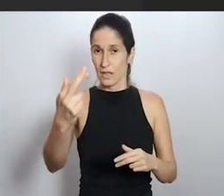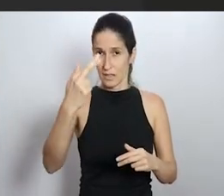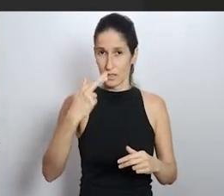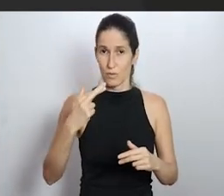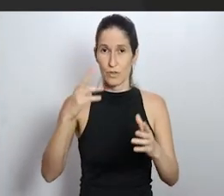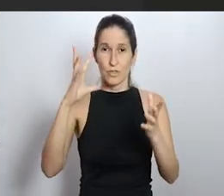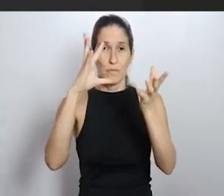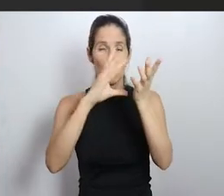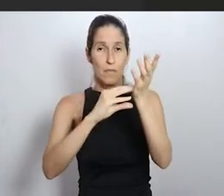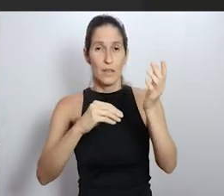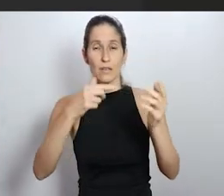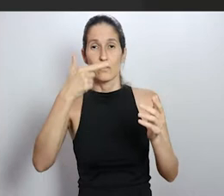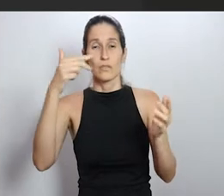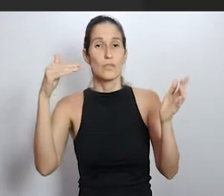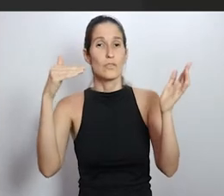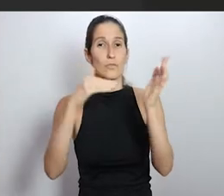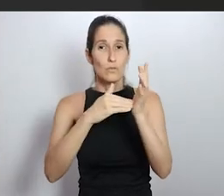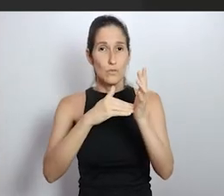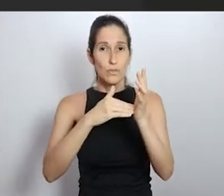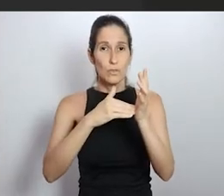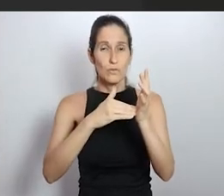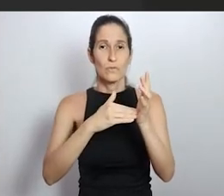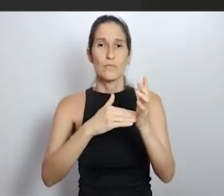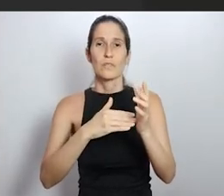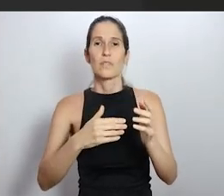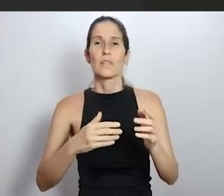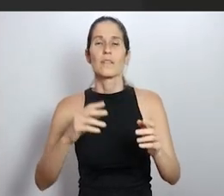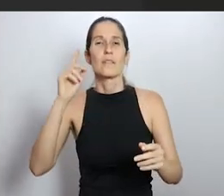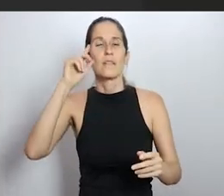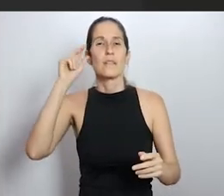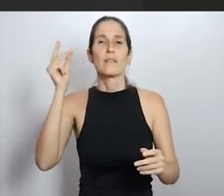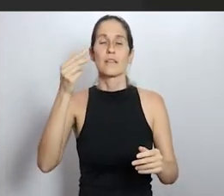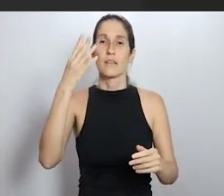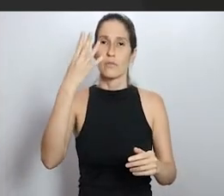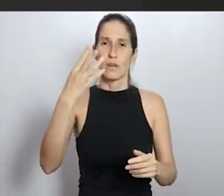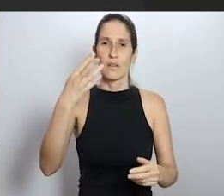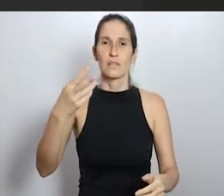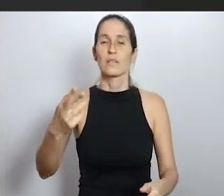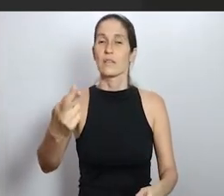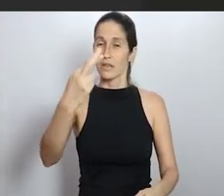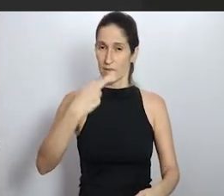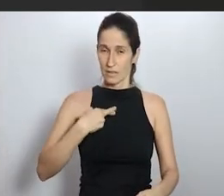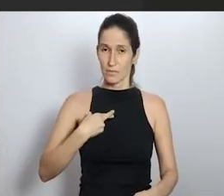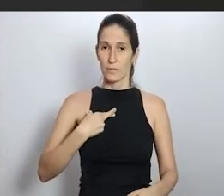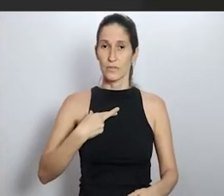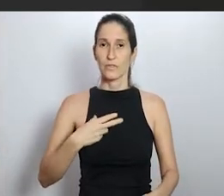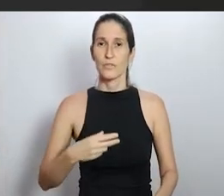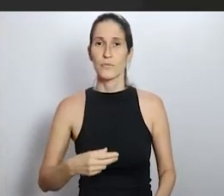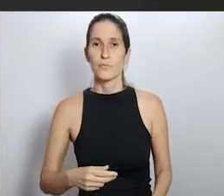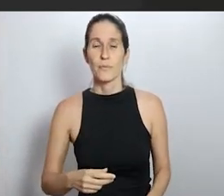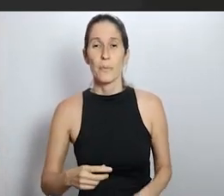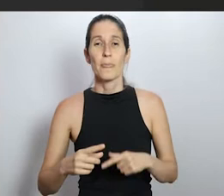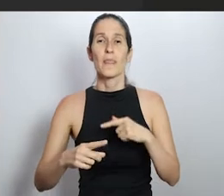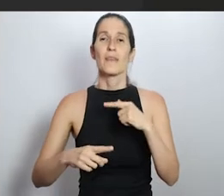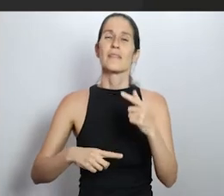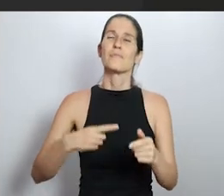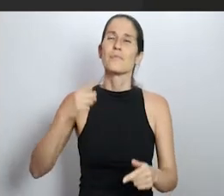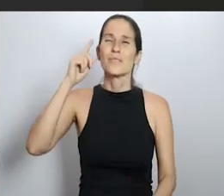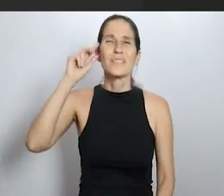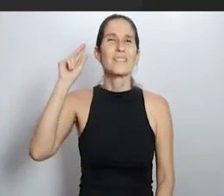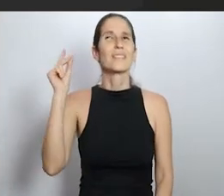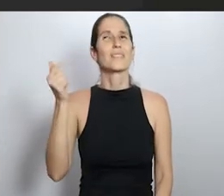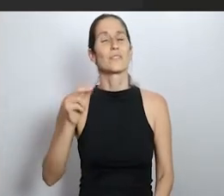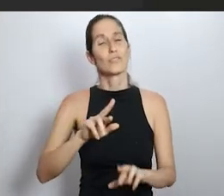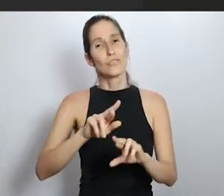você criar as seis linhas e não repetir dois pés da quadra para fazer a cestilha.